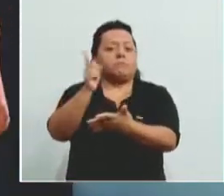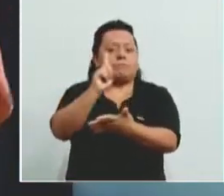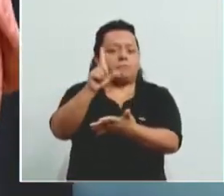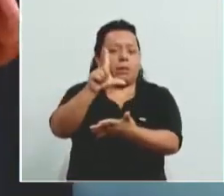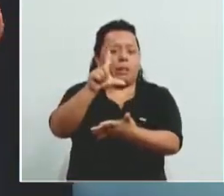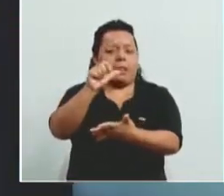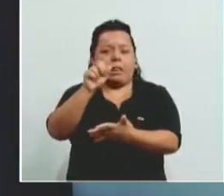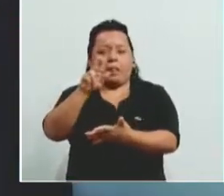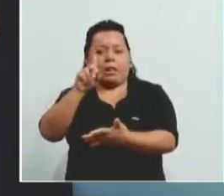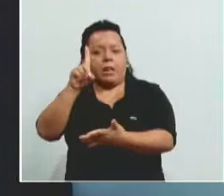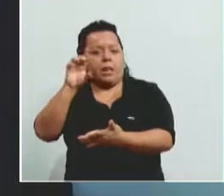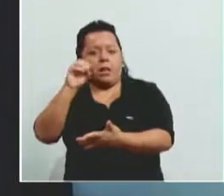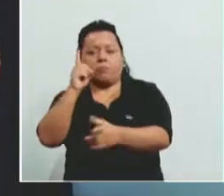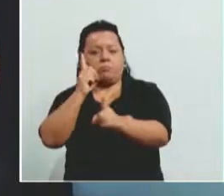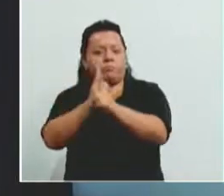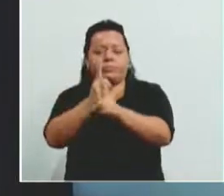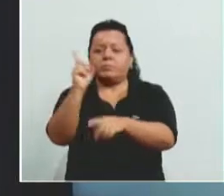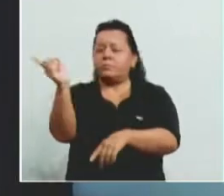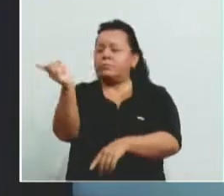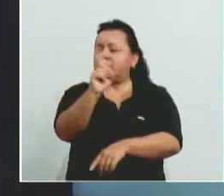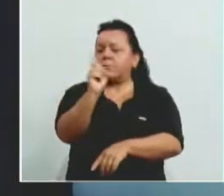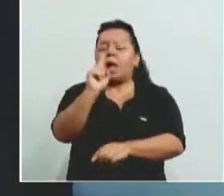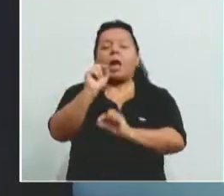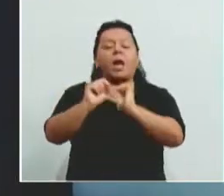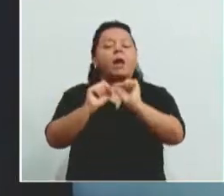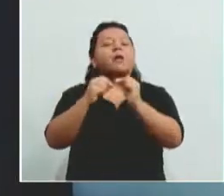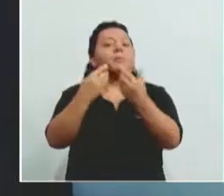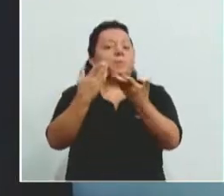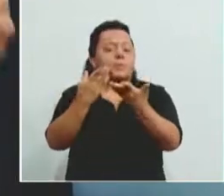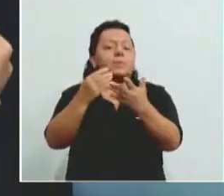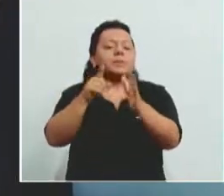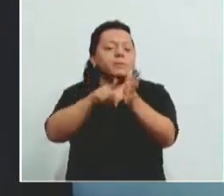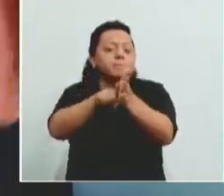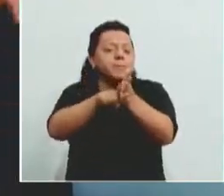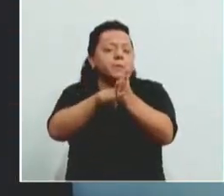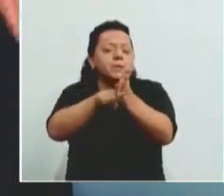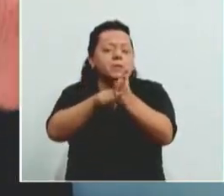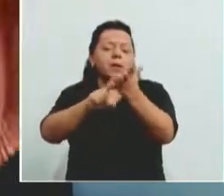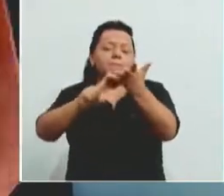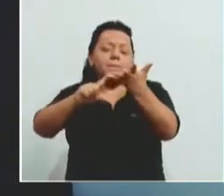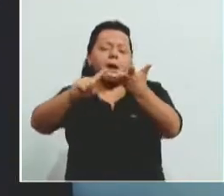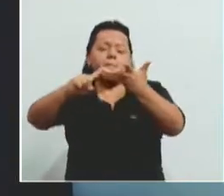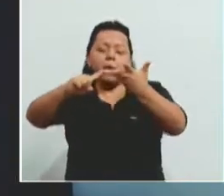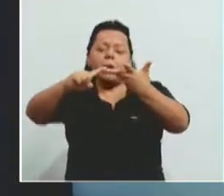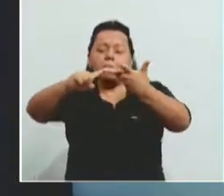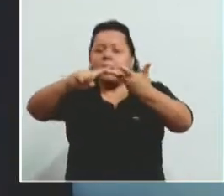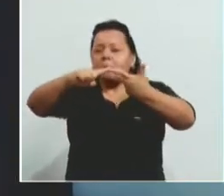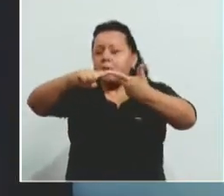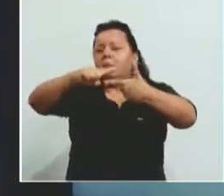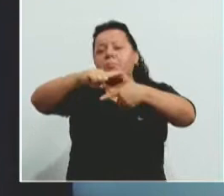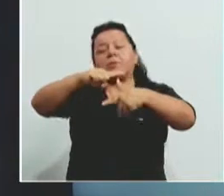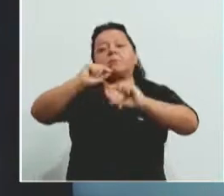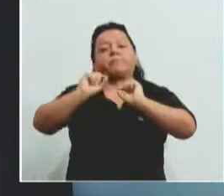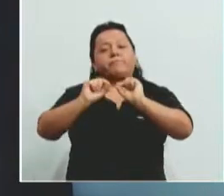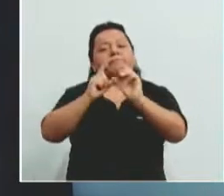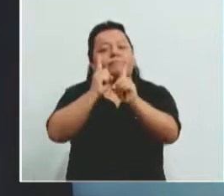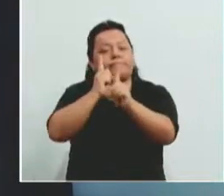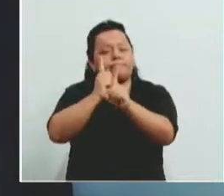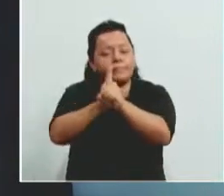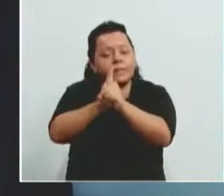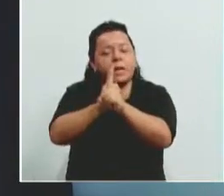CA125, tem tudo certinho, tá com um sinal mesmo, deu lá foco de endometriose, aí a paciente